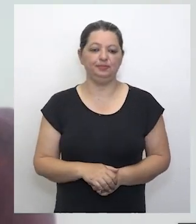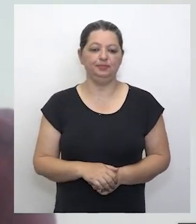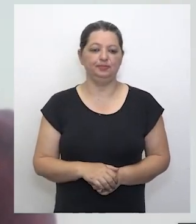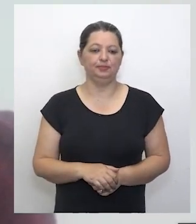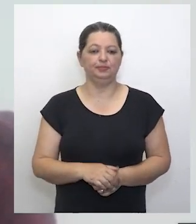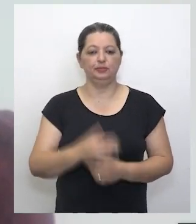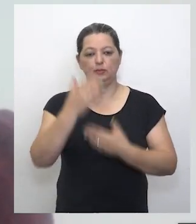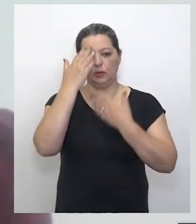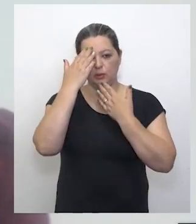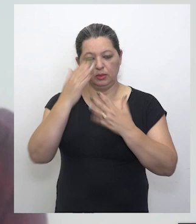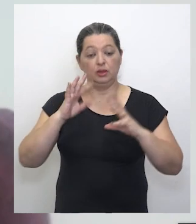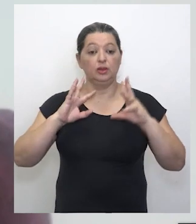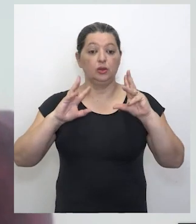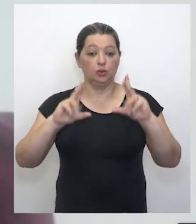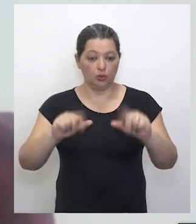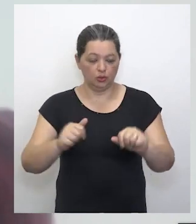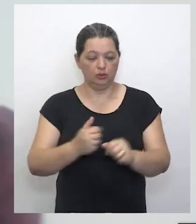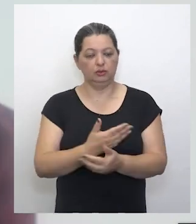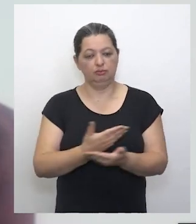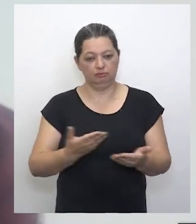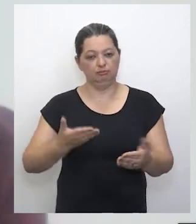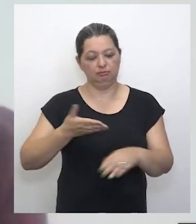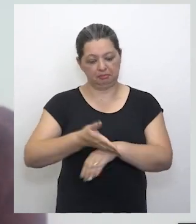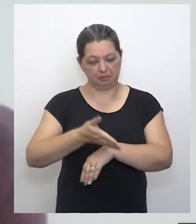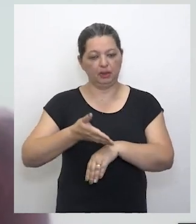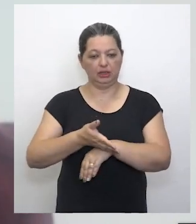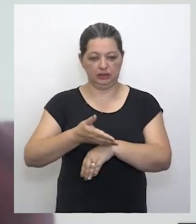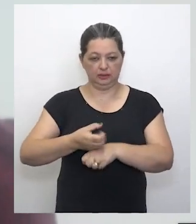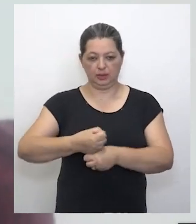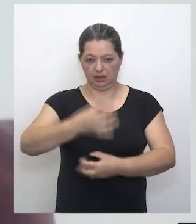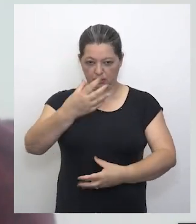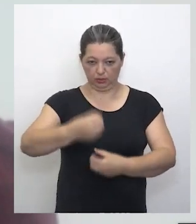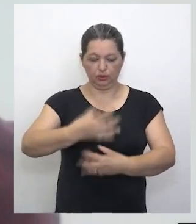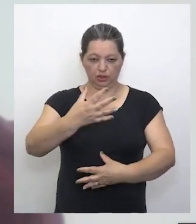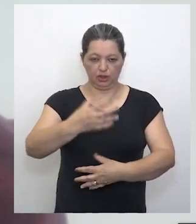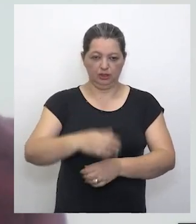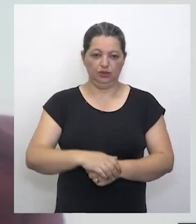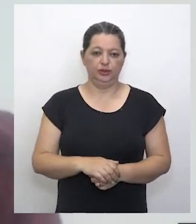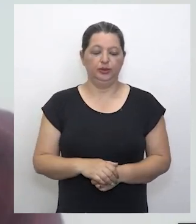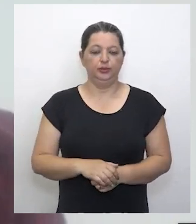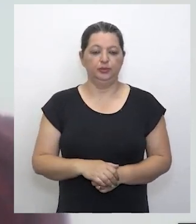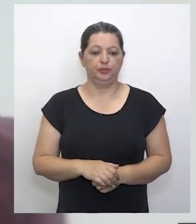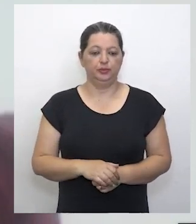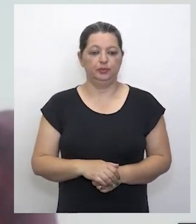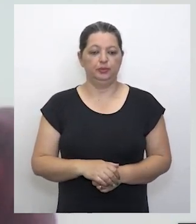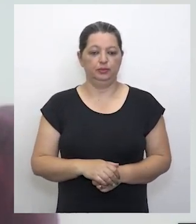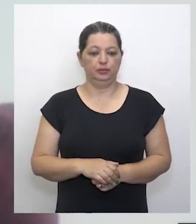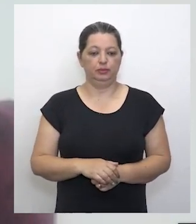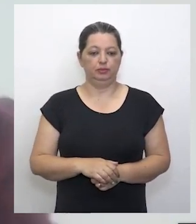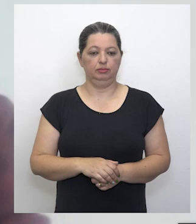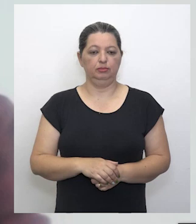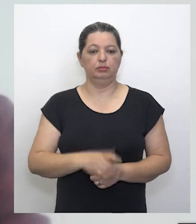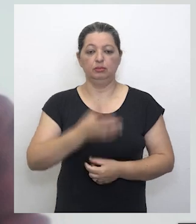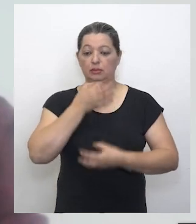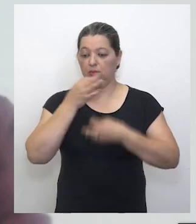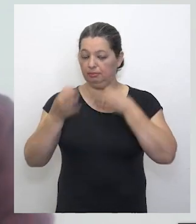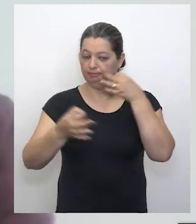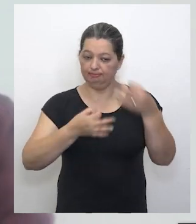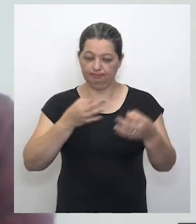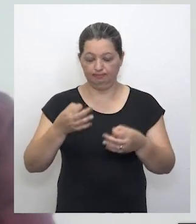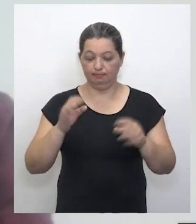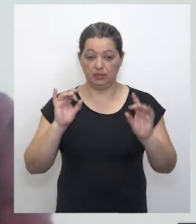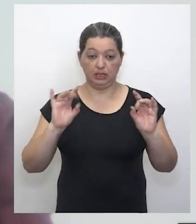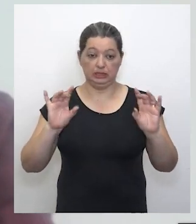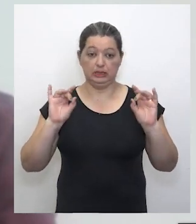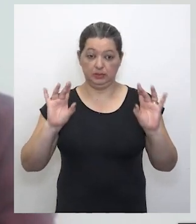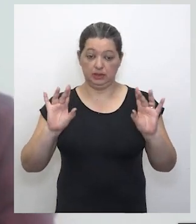Muito obrigado a todos e todas que comentaram aqui no nosso chat. Vocês trouxeram comentários, assim, especiais